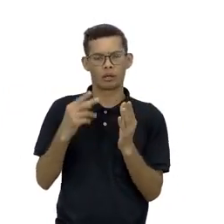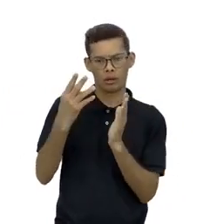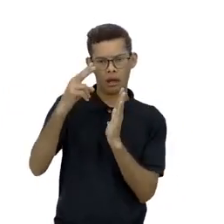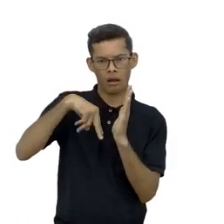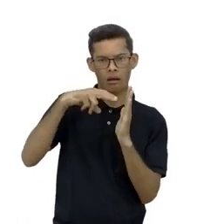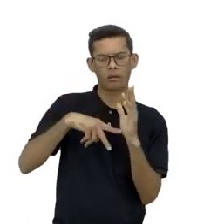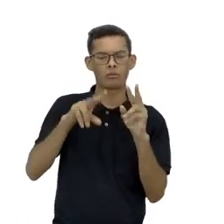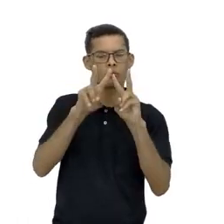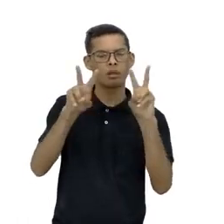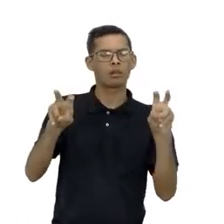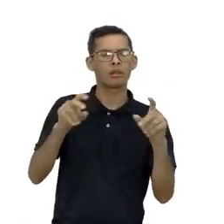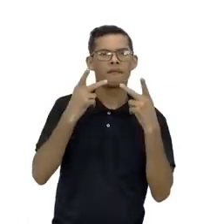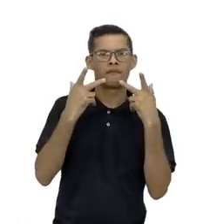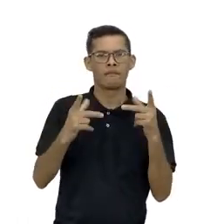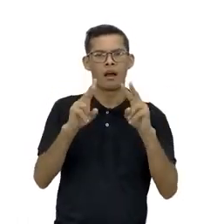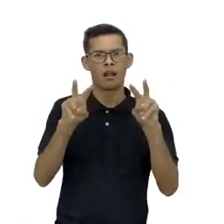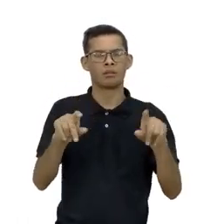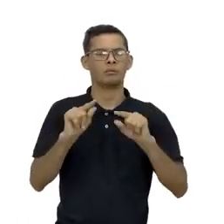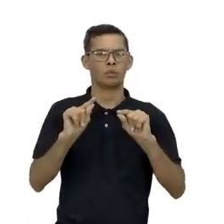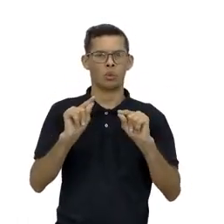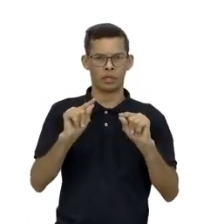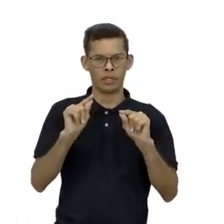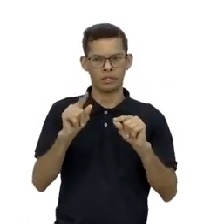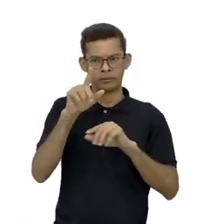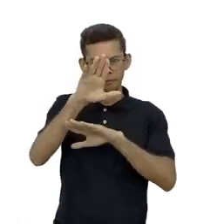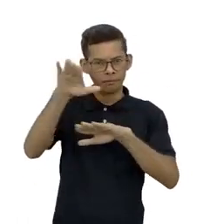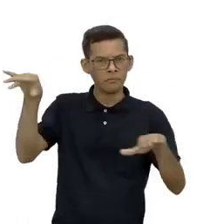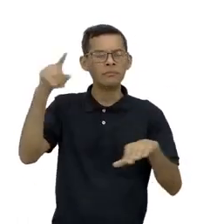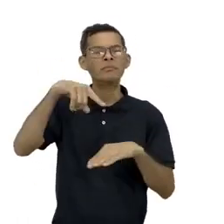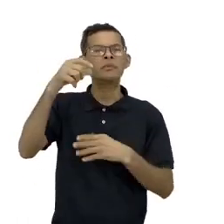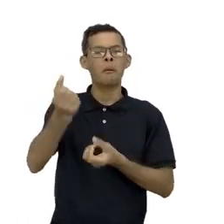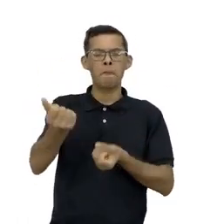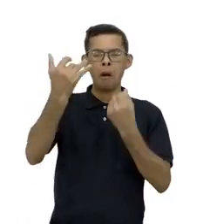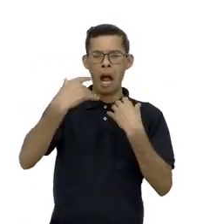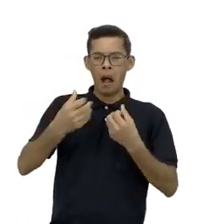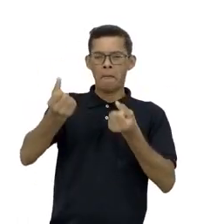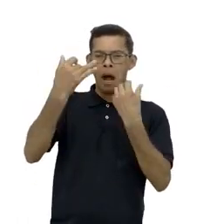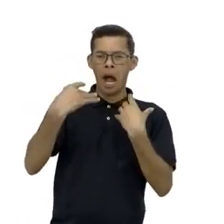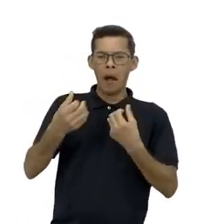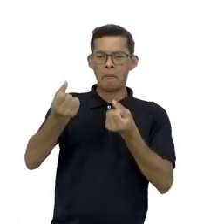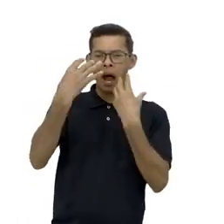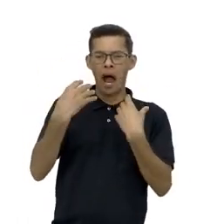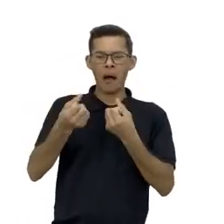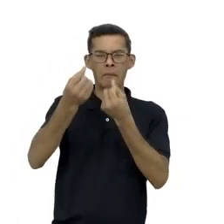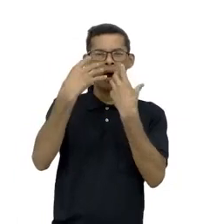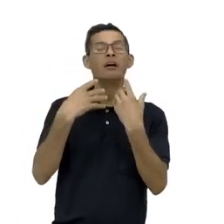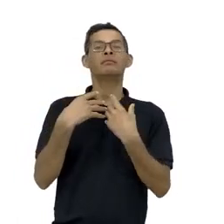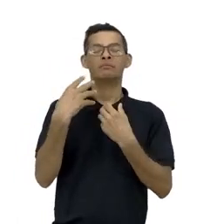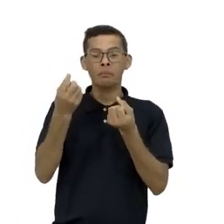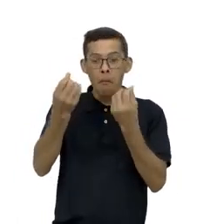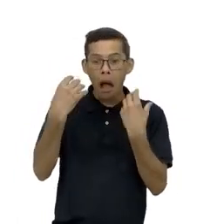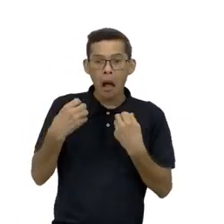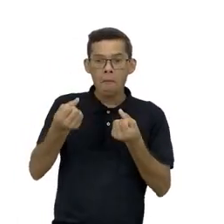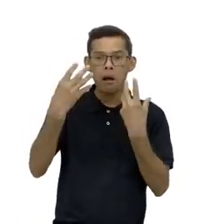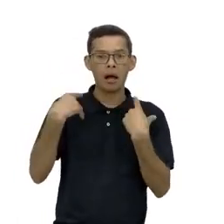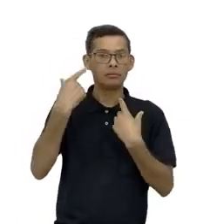eles acionem tudo o que eles sabem para que eles acompanhem melhor a leitura que você vai